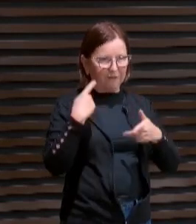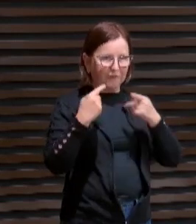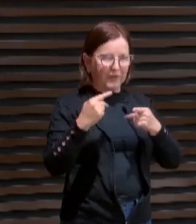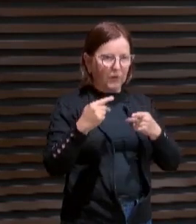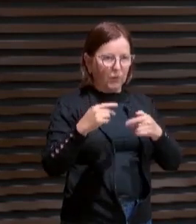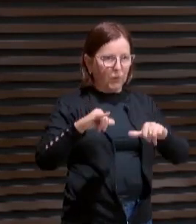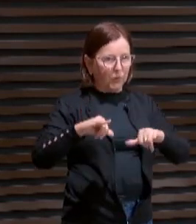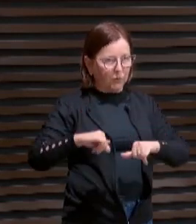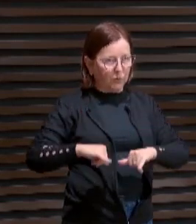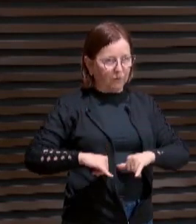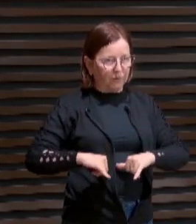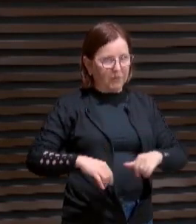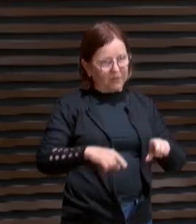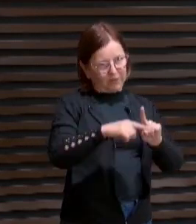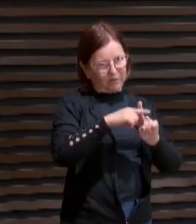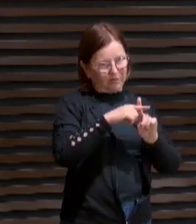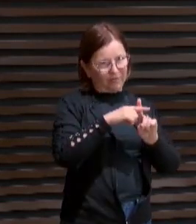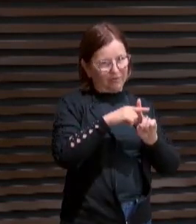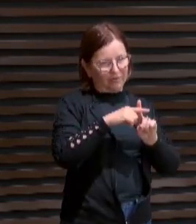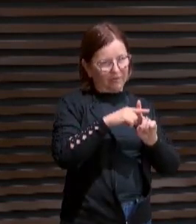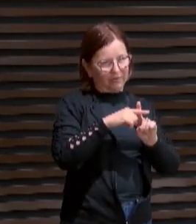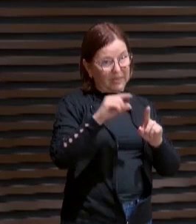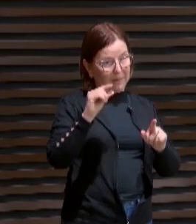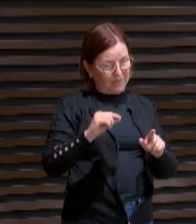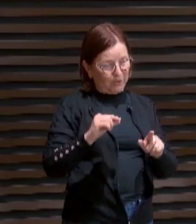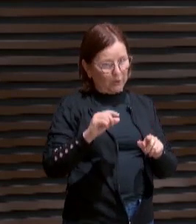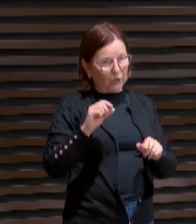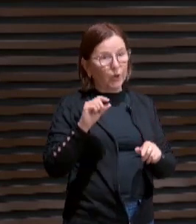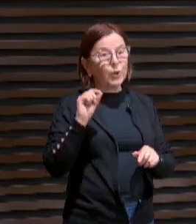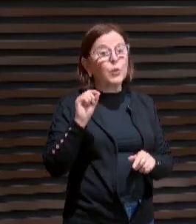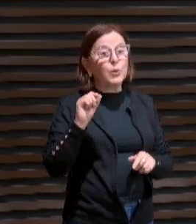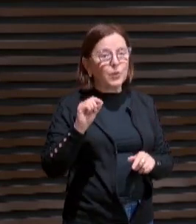que o sofrimento moral do Senhor Jesus.